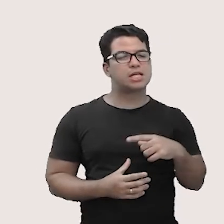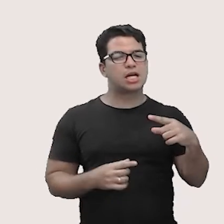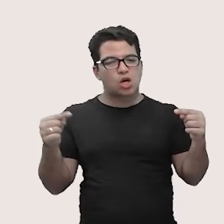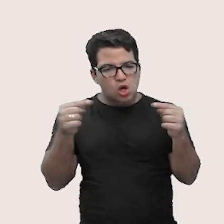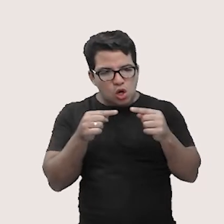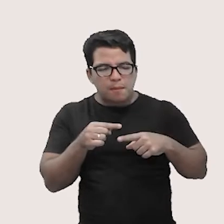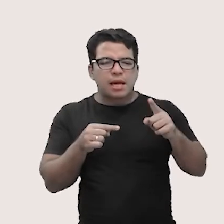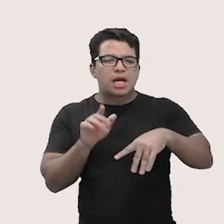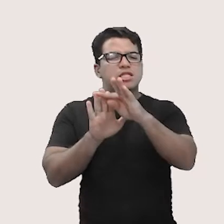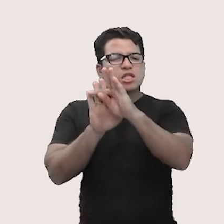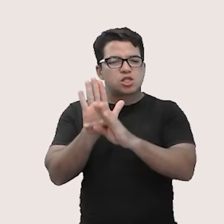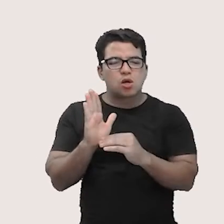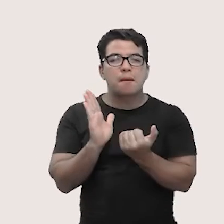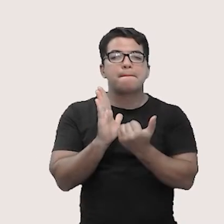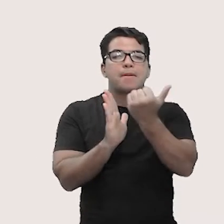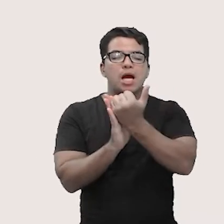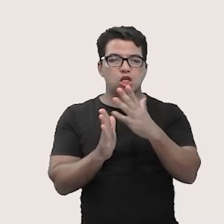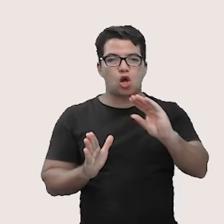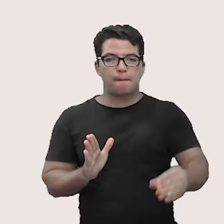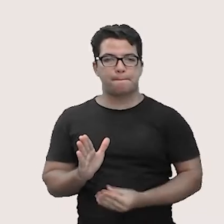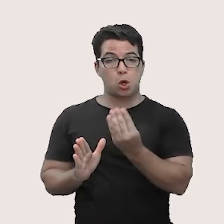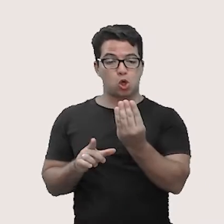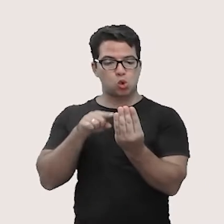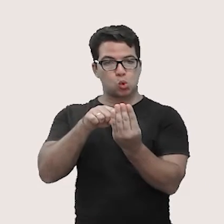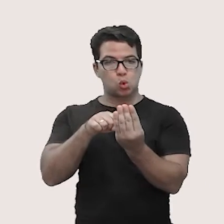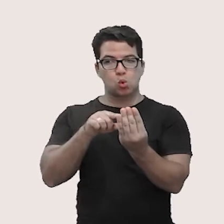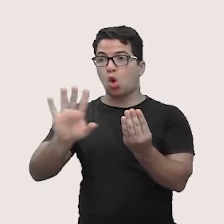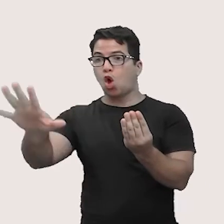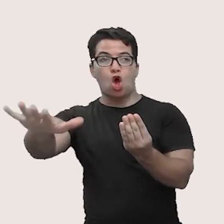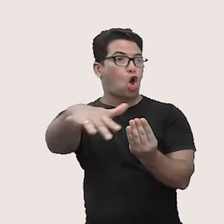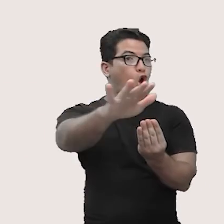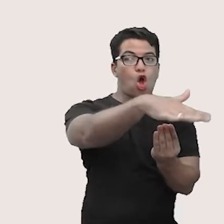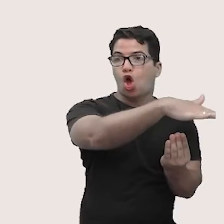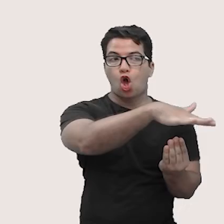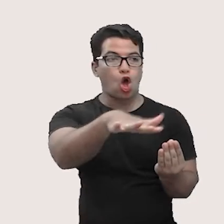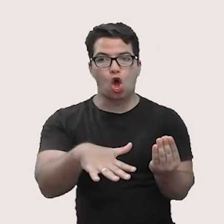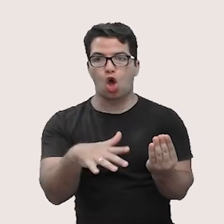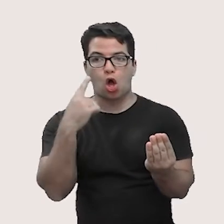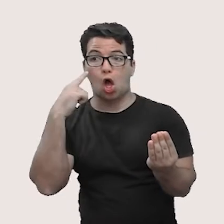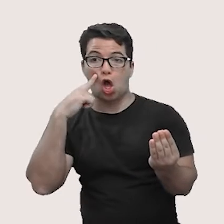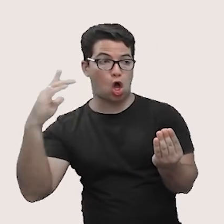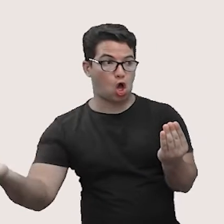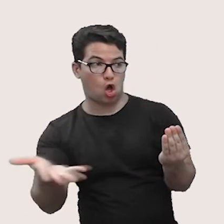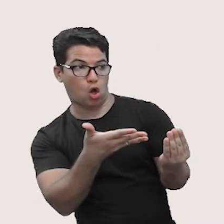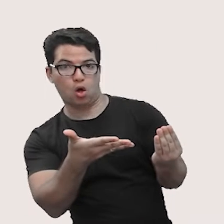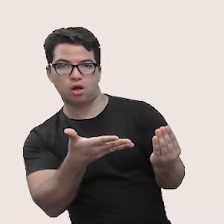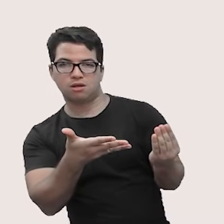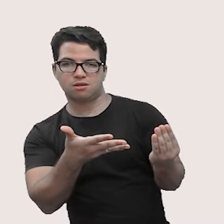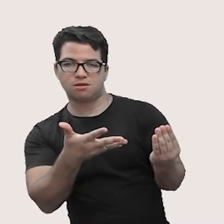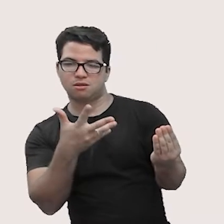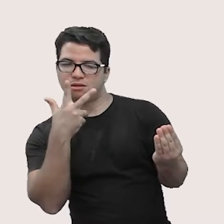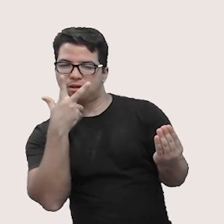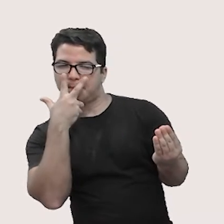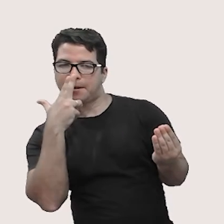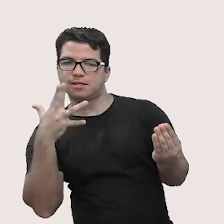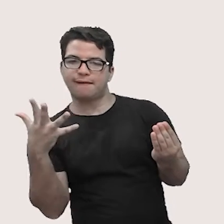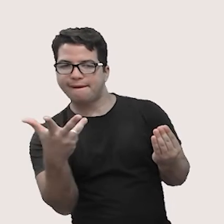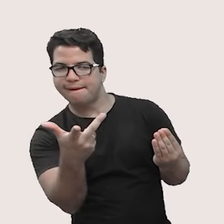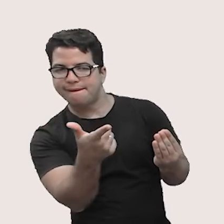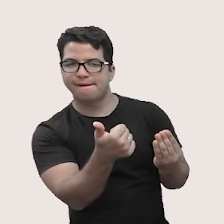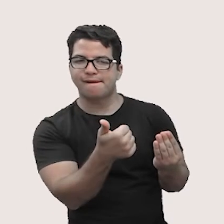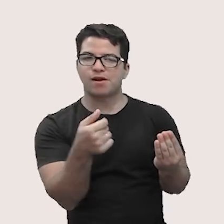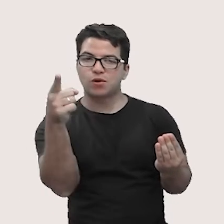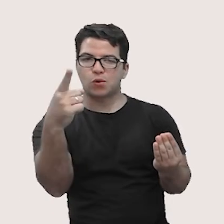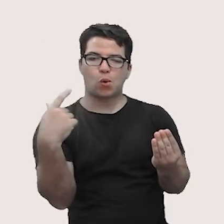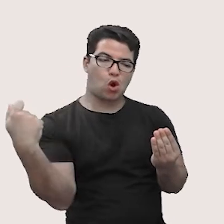que promove um produto. Opa, tá querendo que eu compre algo? Ou uma ideia, sendo